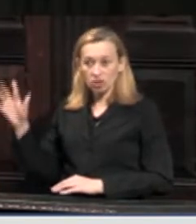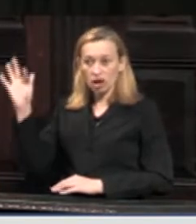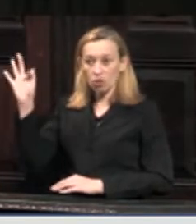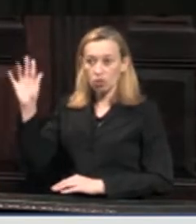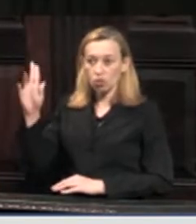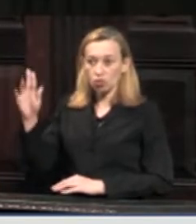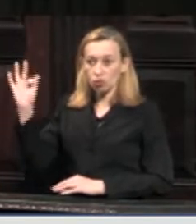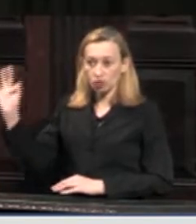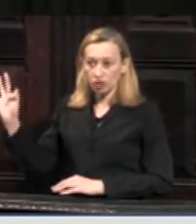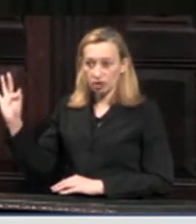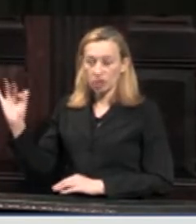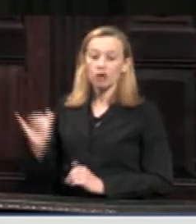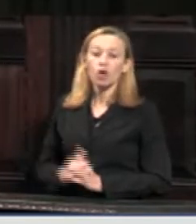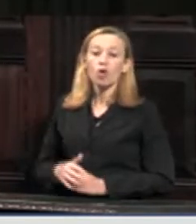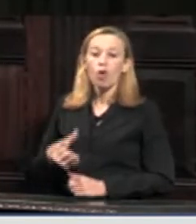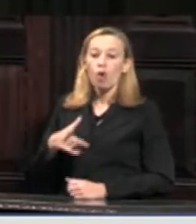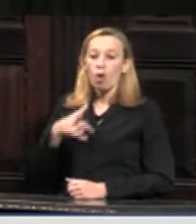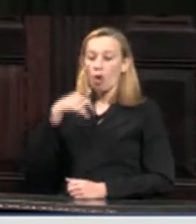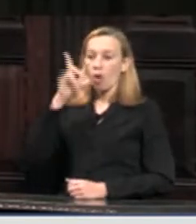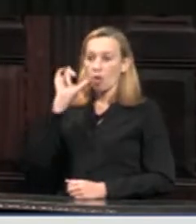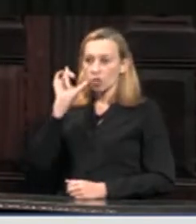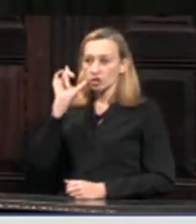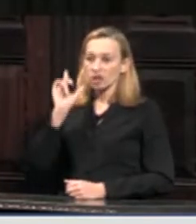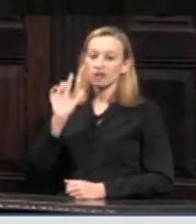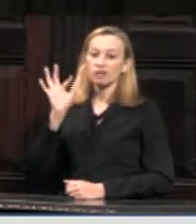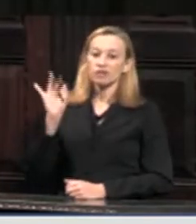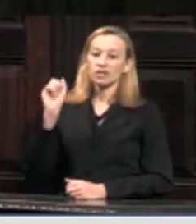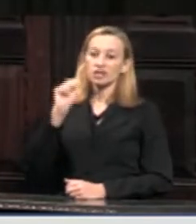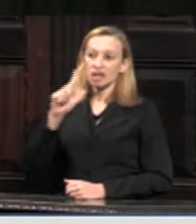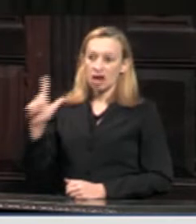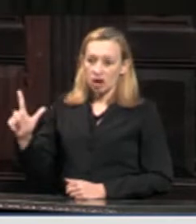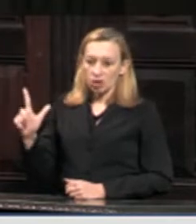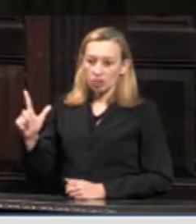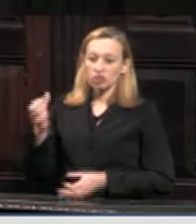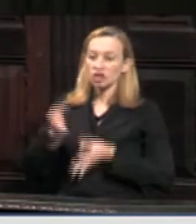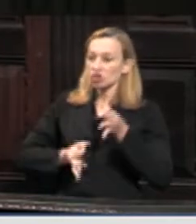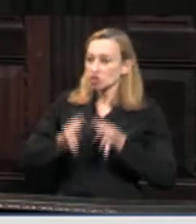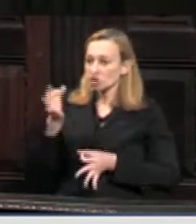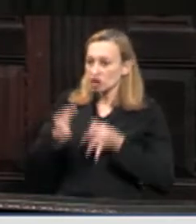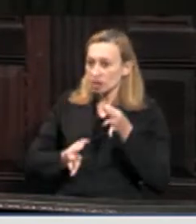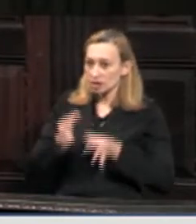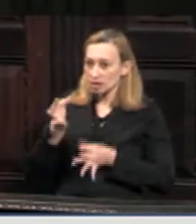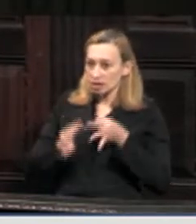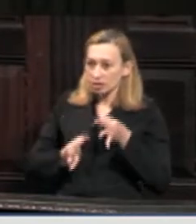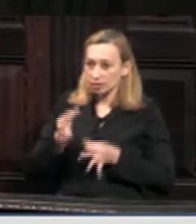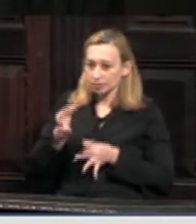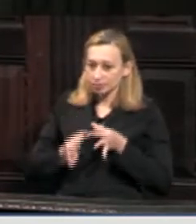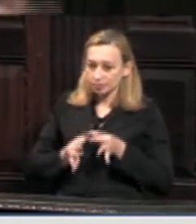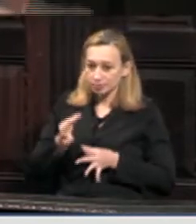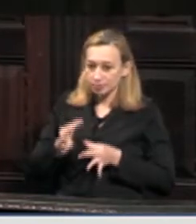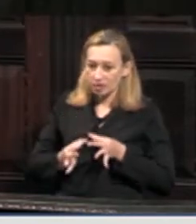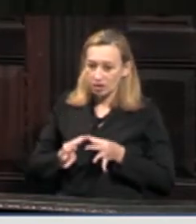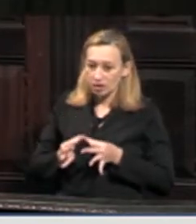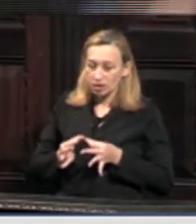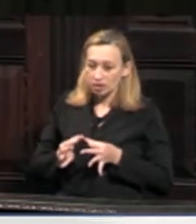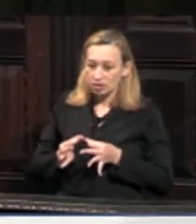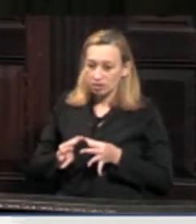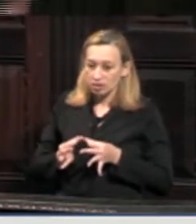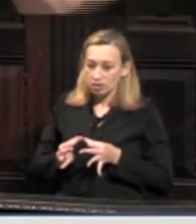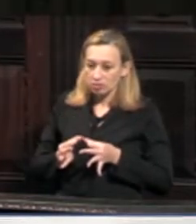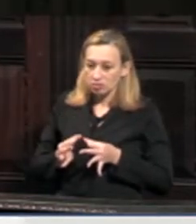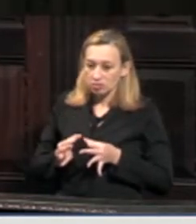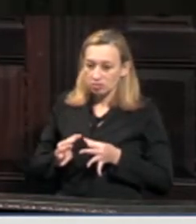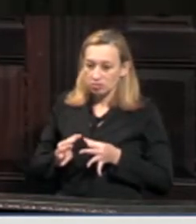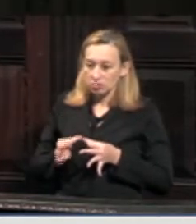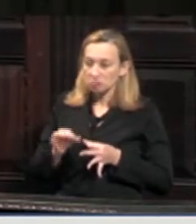fiscais da Justiça Eleitoral, sem mandado, pelo menos sem mandado